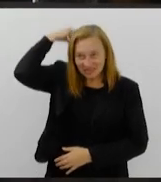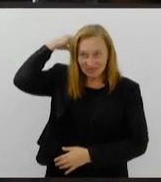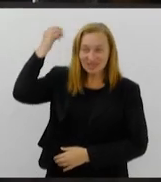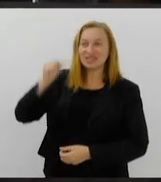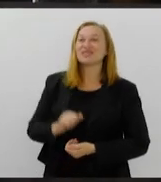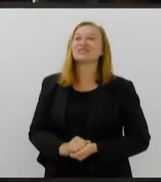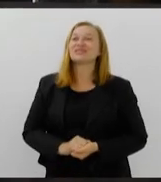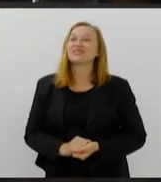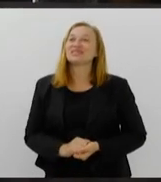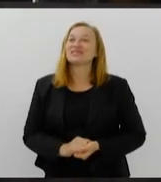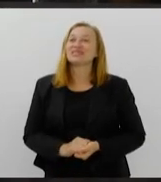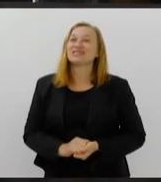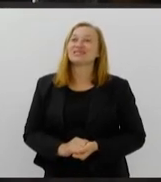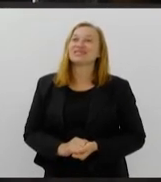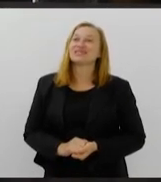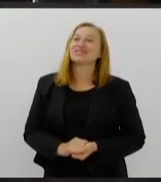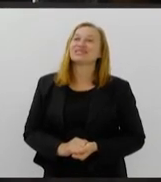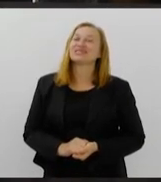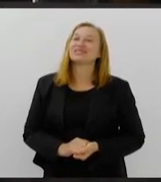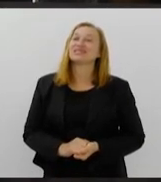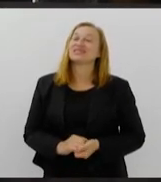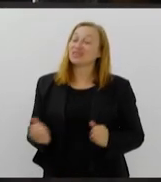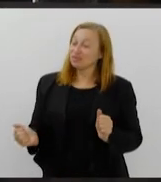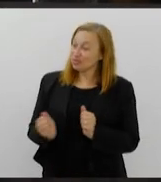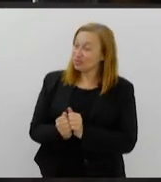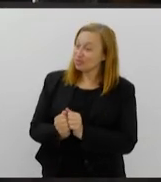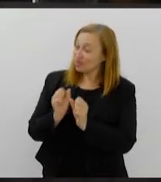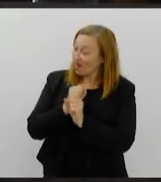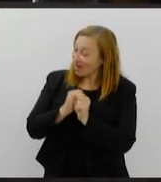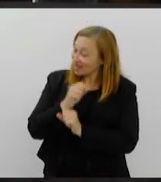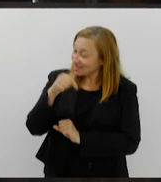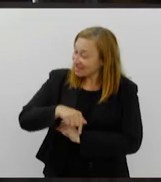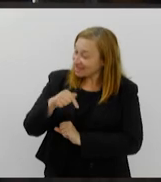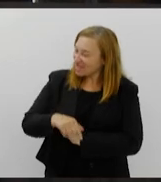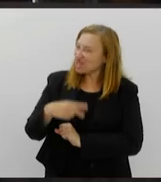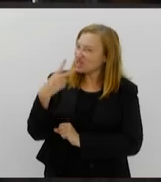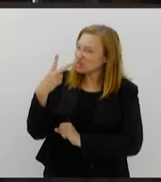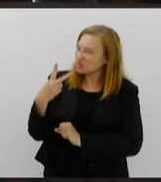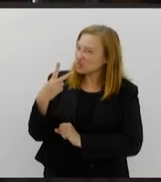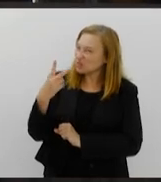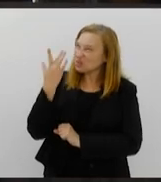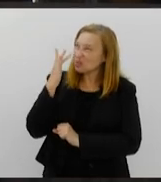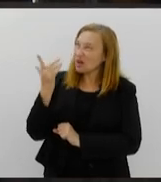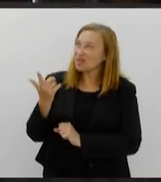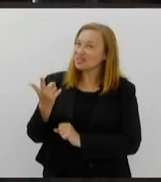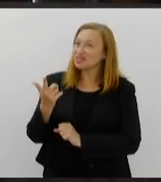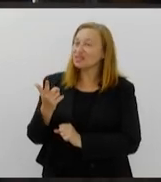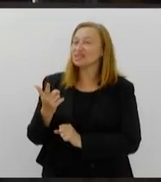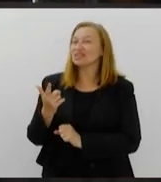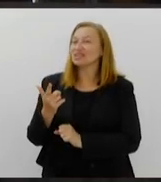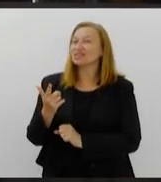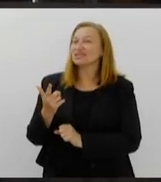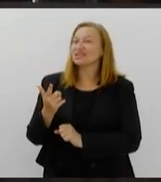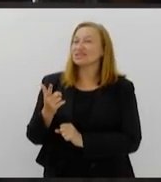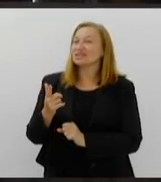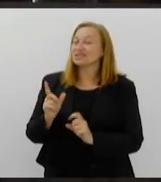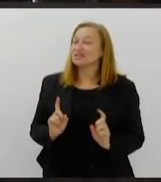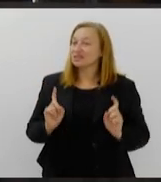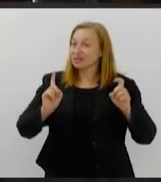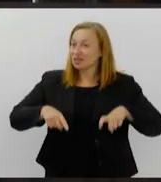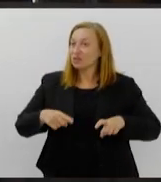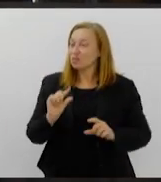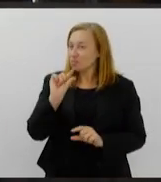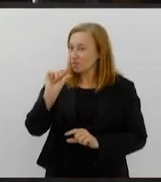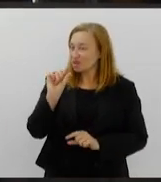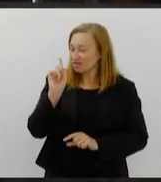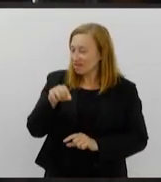Márcio Pacheco, que esteve aqui conosco, pelo menos duas legislaturas, nós pudemos, duas legislaturas e um pedacinho,